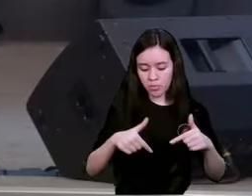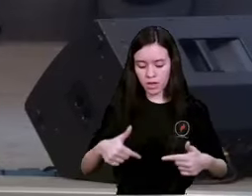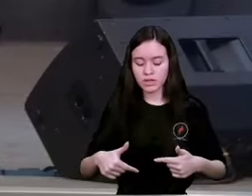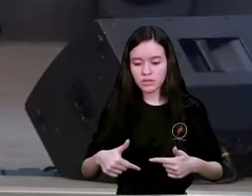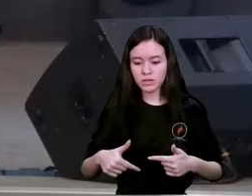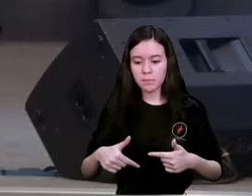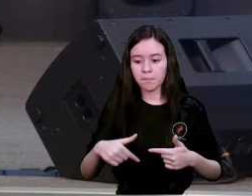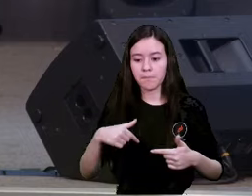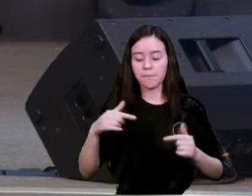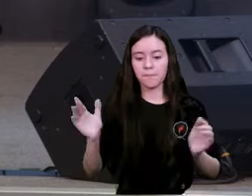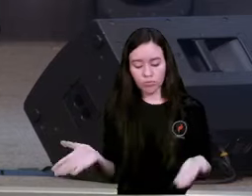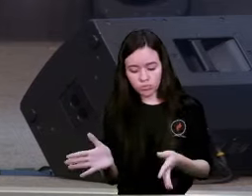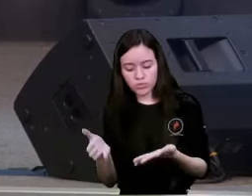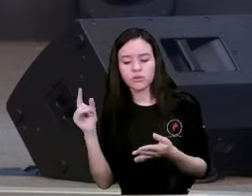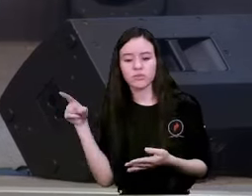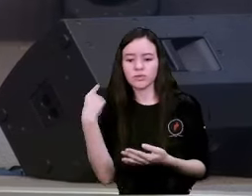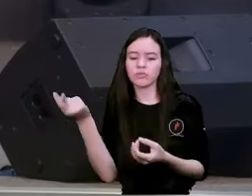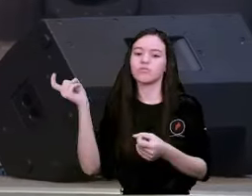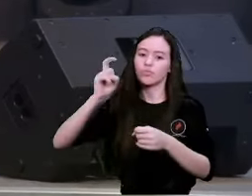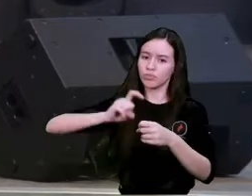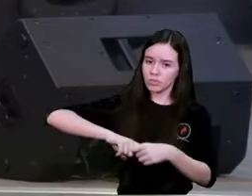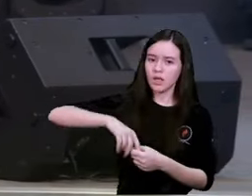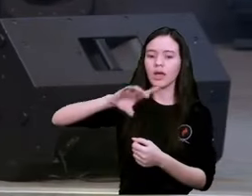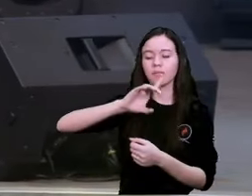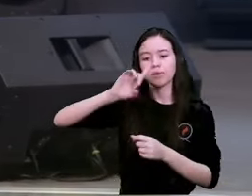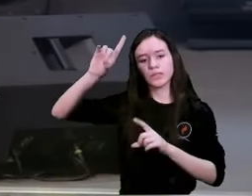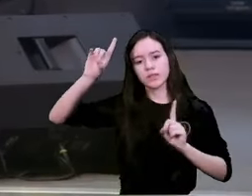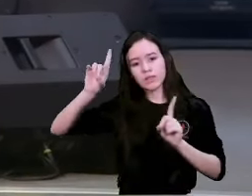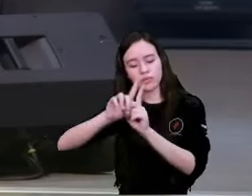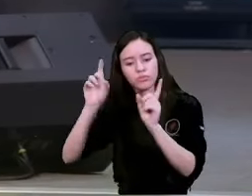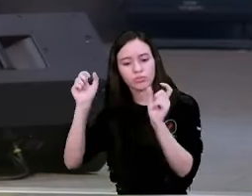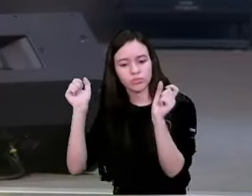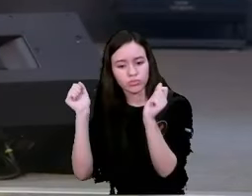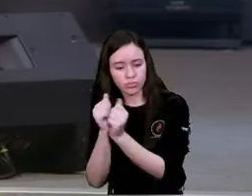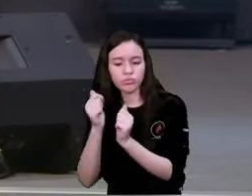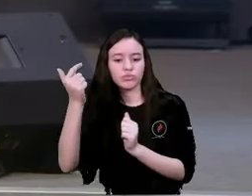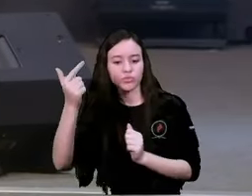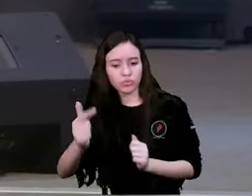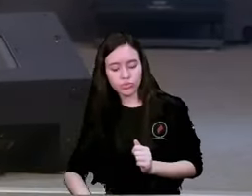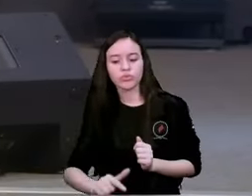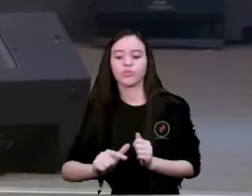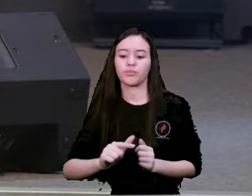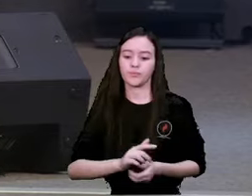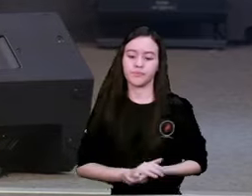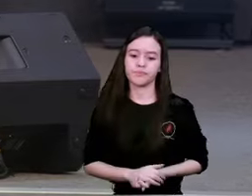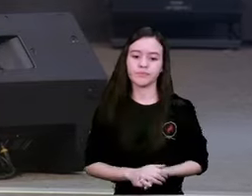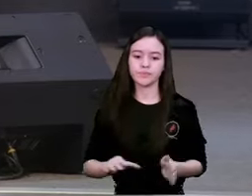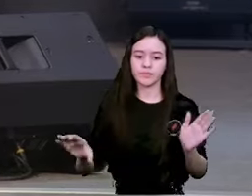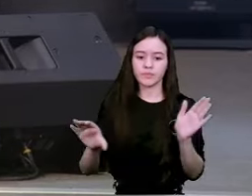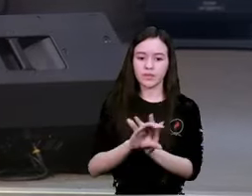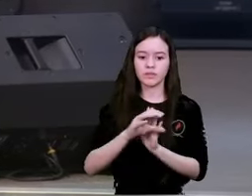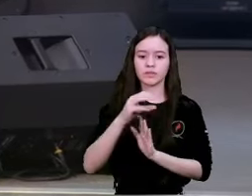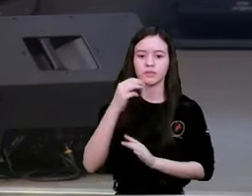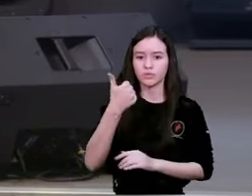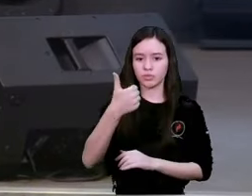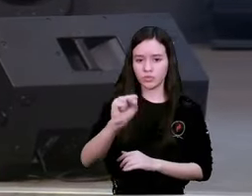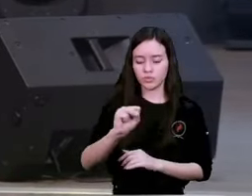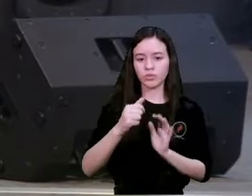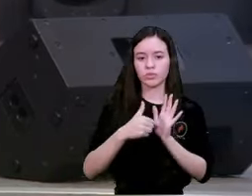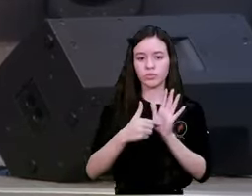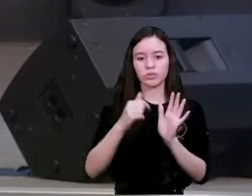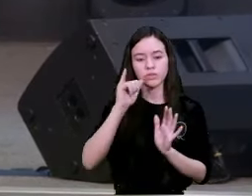nos conduzir para o centro da sua vontade de novo. Capítulo de número 18